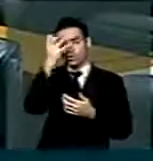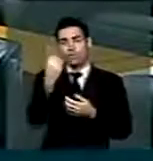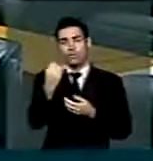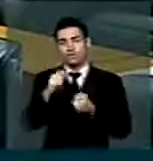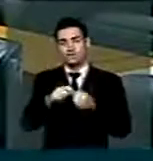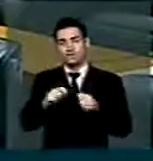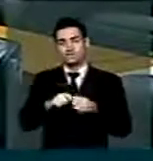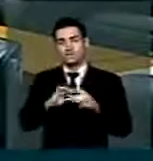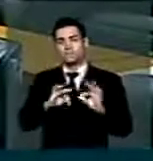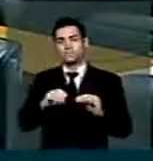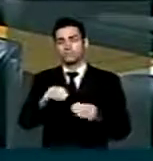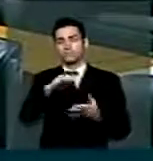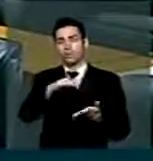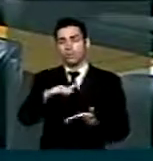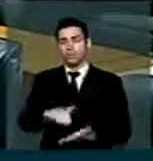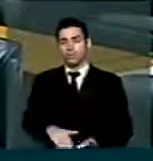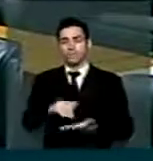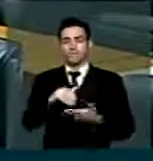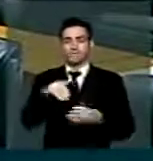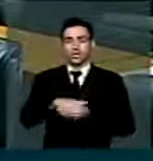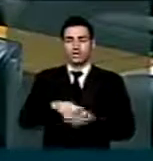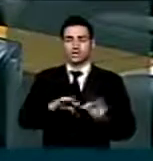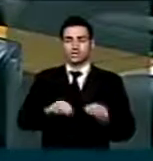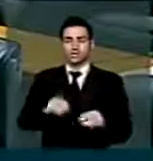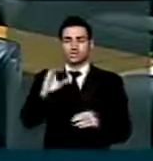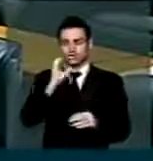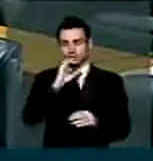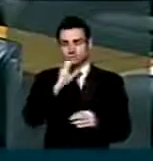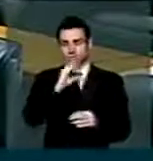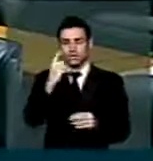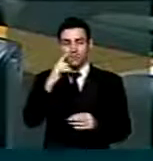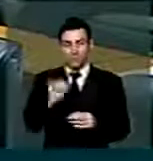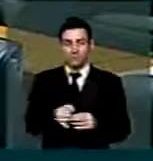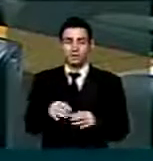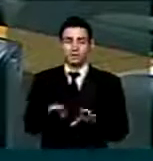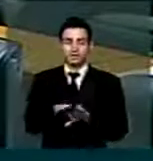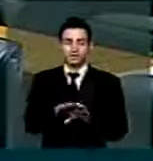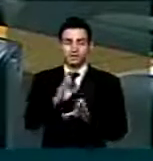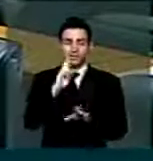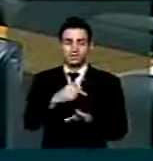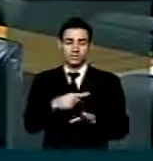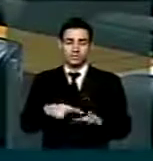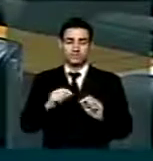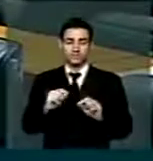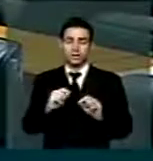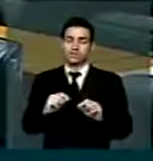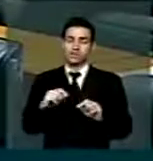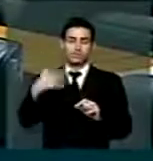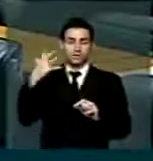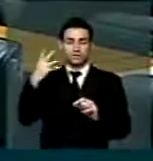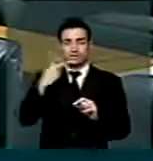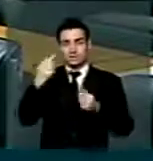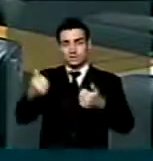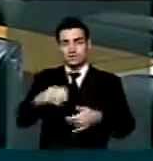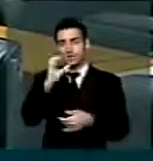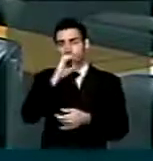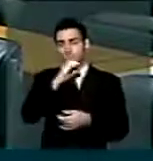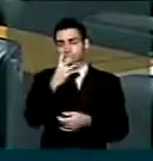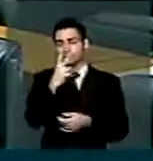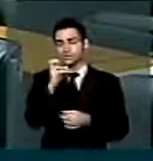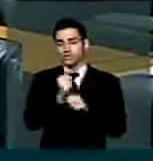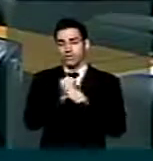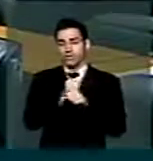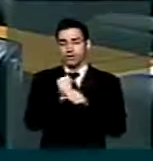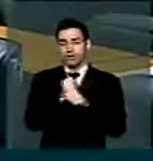fazer uma votação em bloco, como vamos fazer. Eu aproveito ainda, presidente, só para fazer um registro aqui dos 45 anos